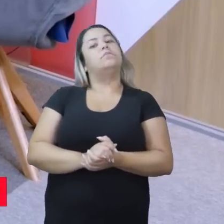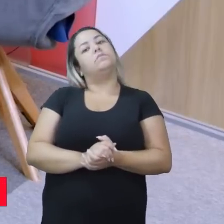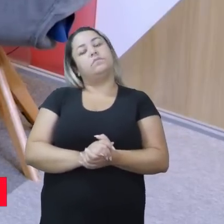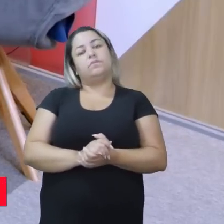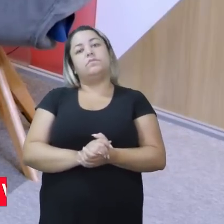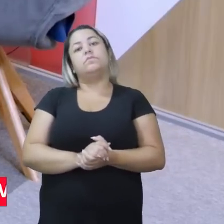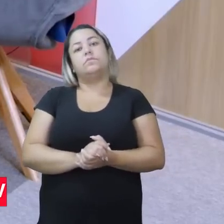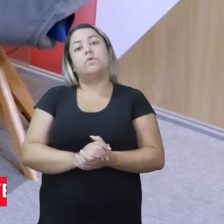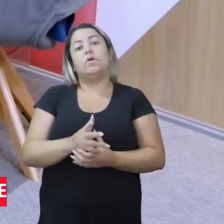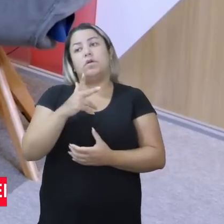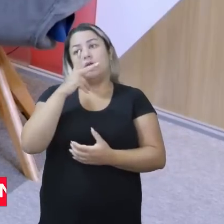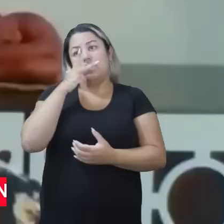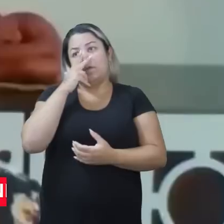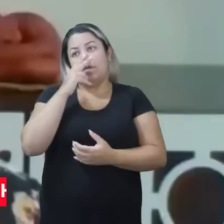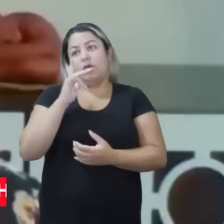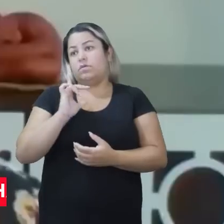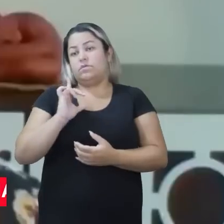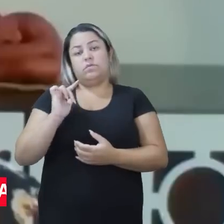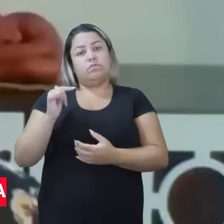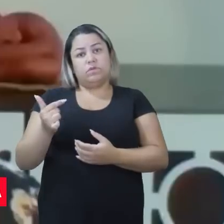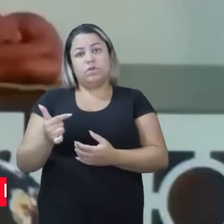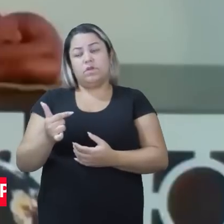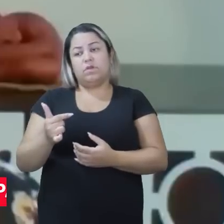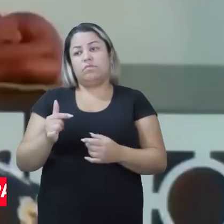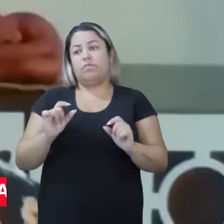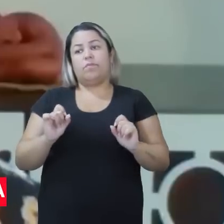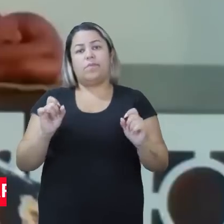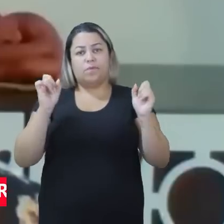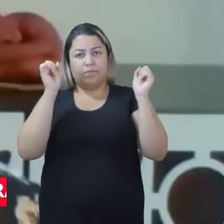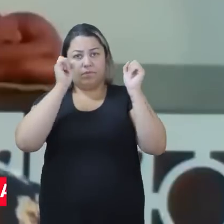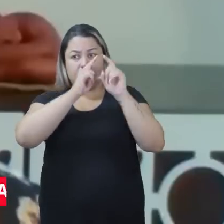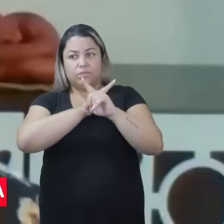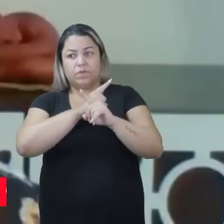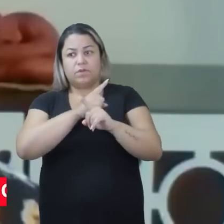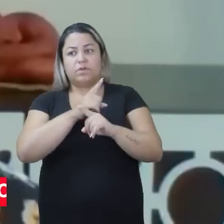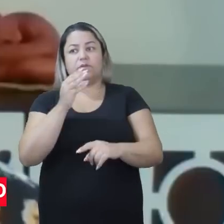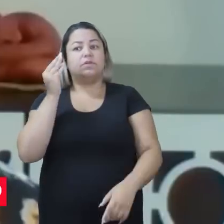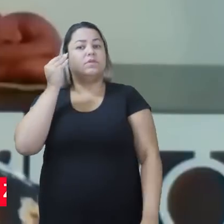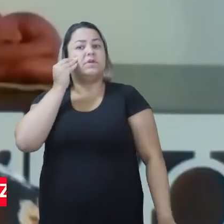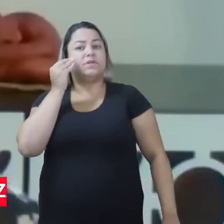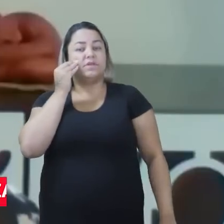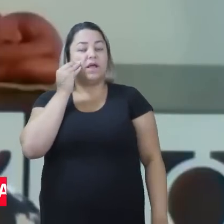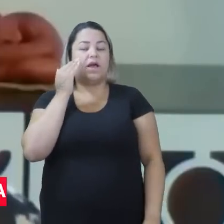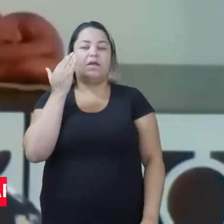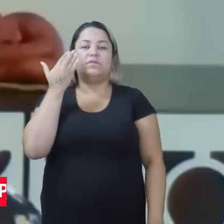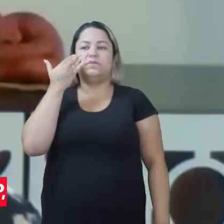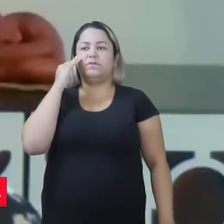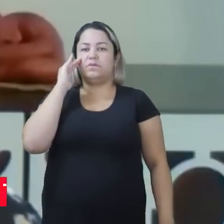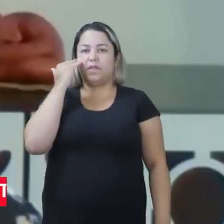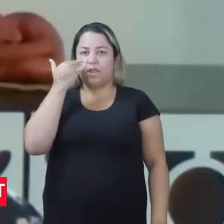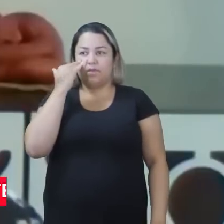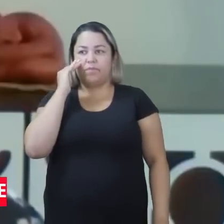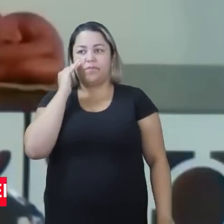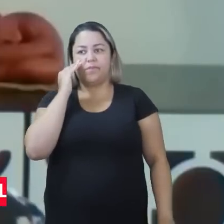Eu acho que não há muita... É muito difícil a gente tentar compreender isso do ponto de vista da